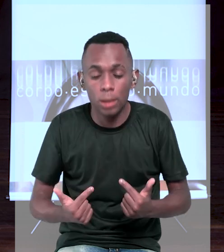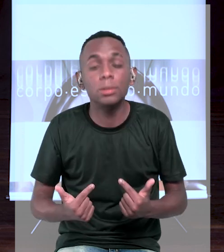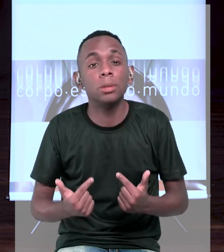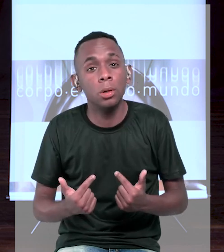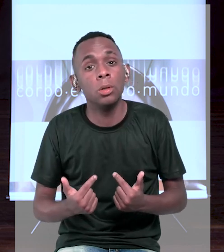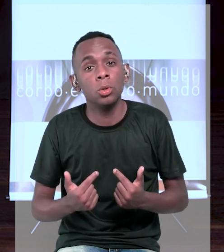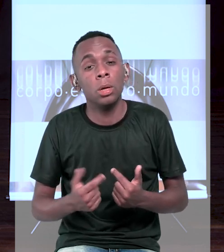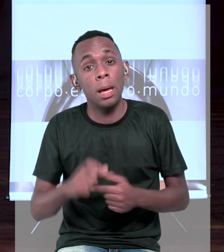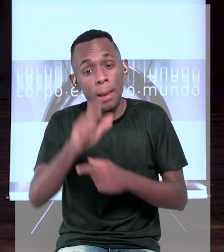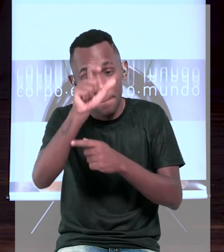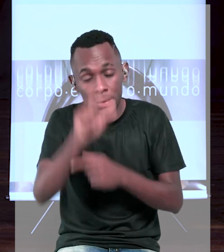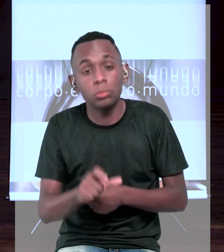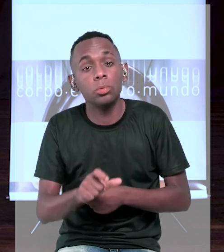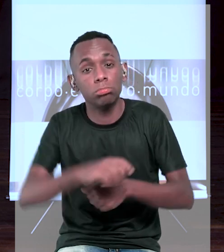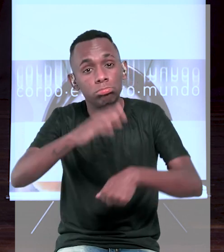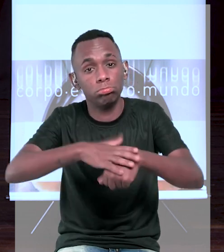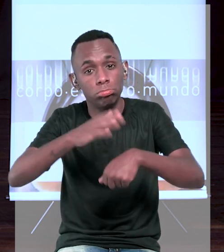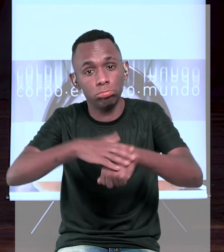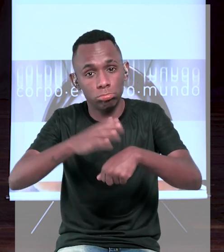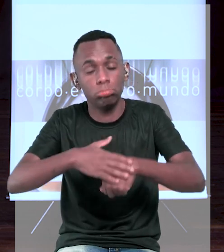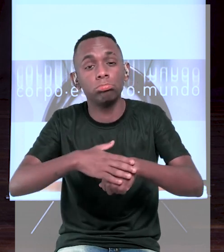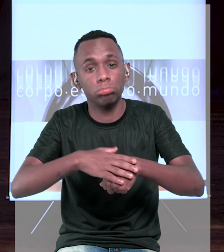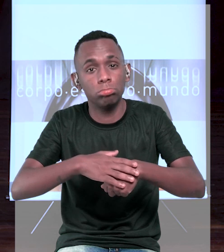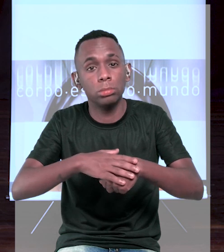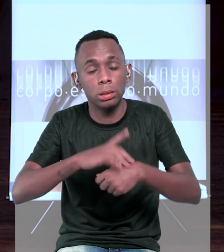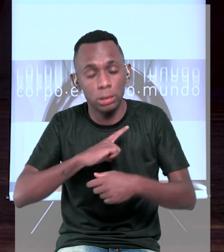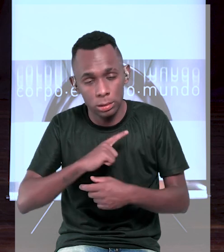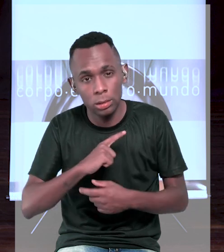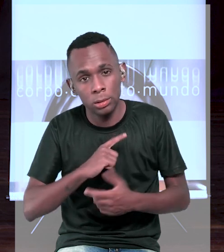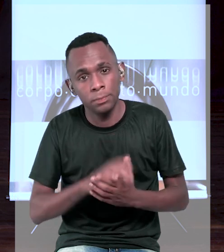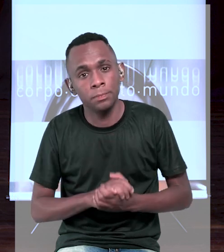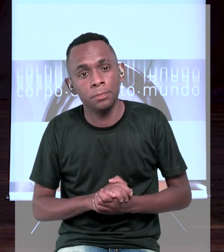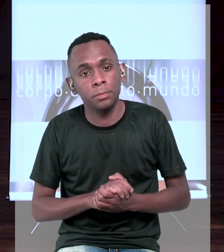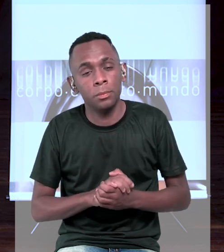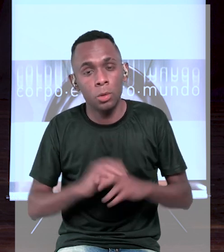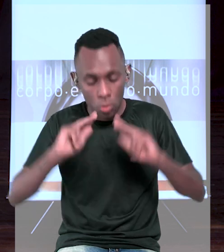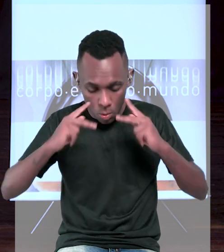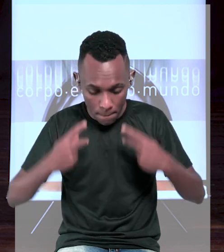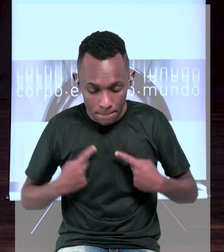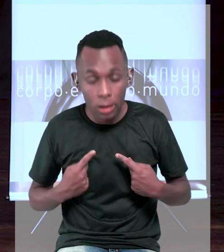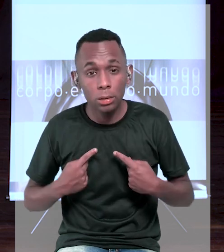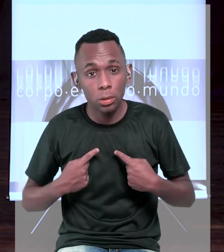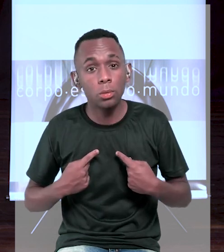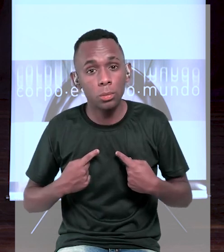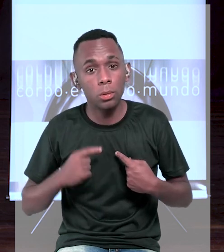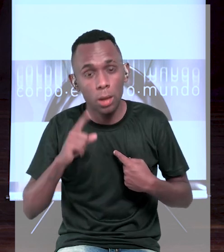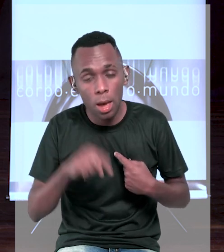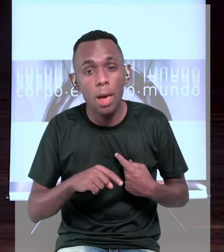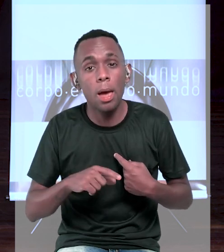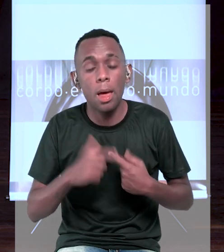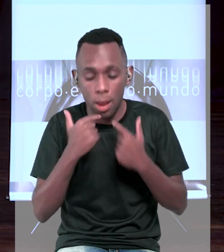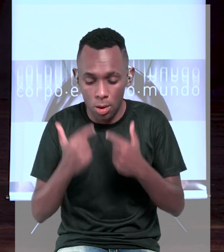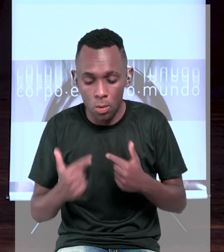o sujeito lá se constitui na linguagem. O humano é sujeito de linguagem. O